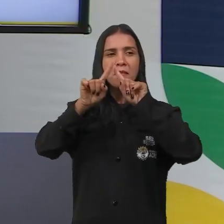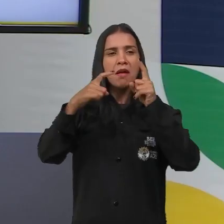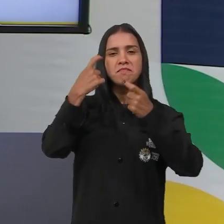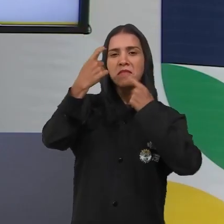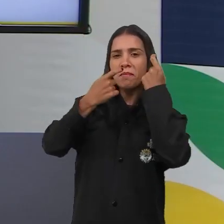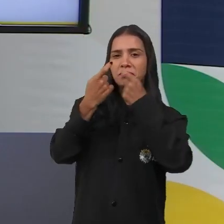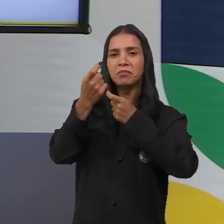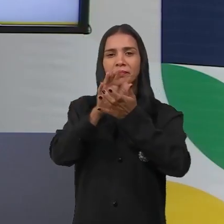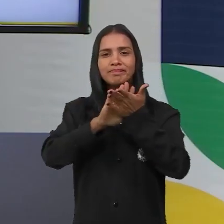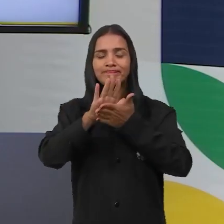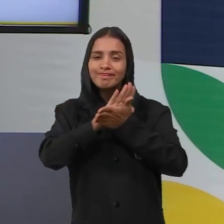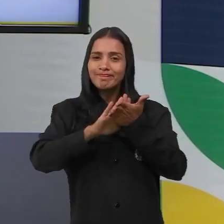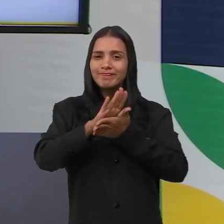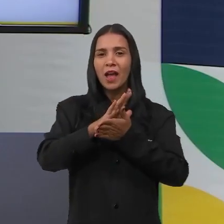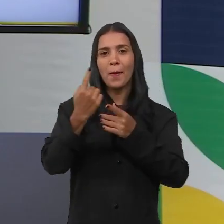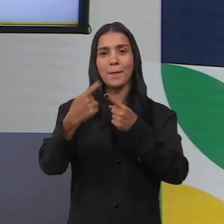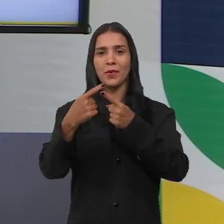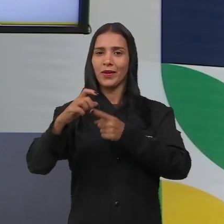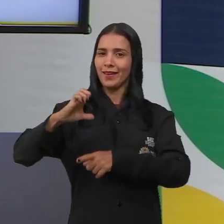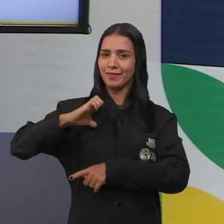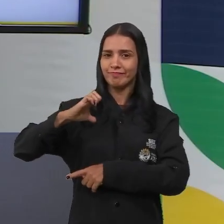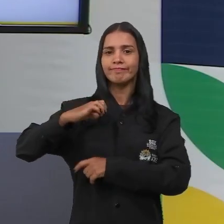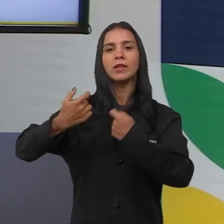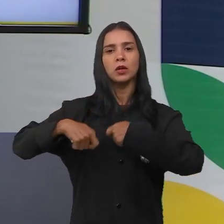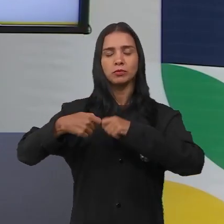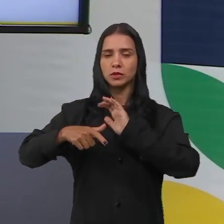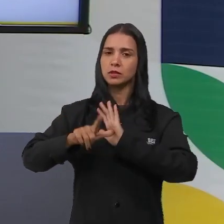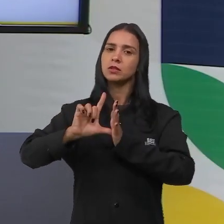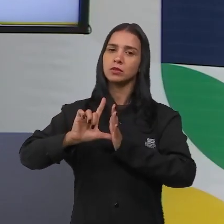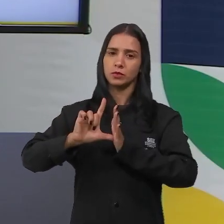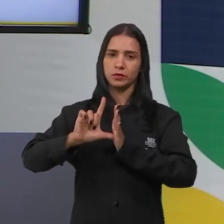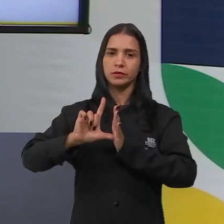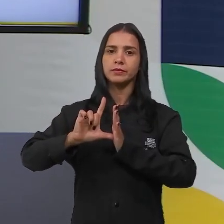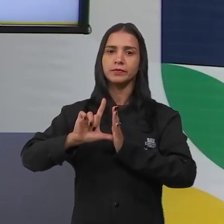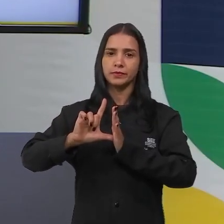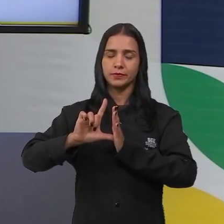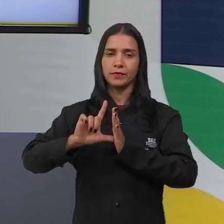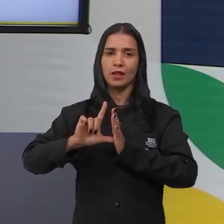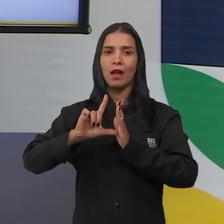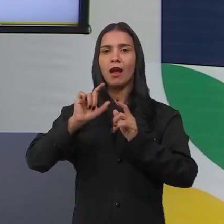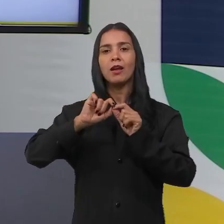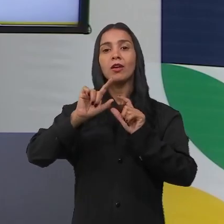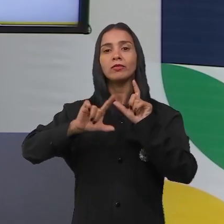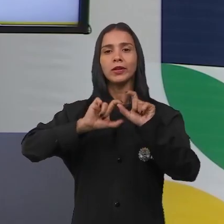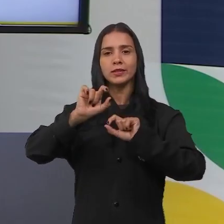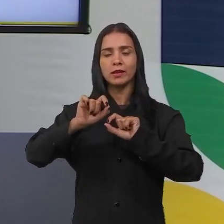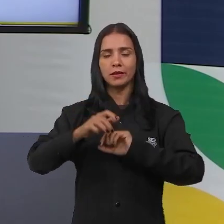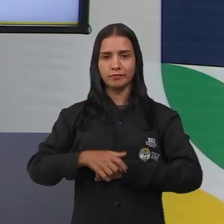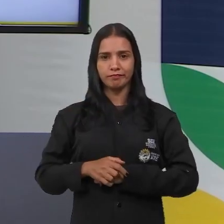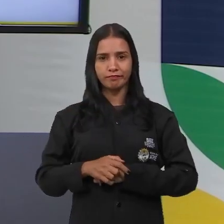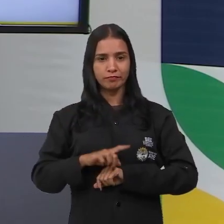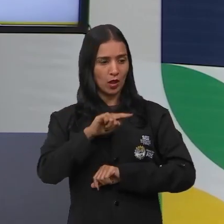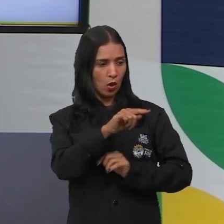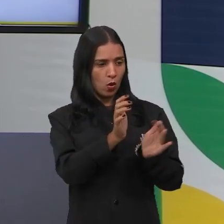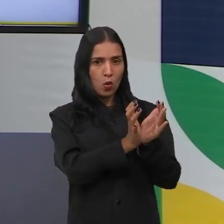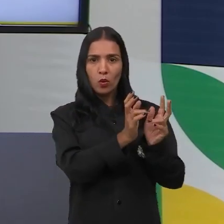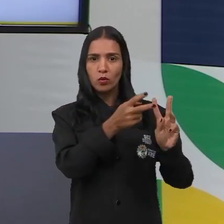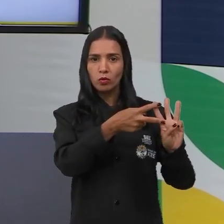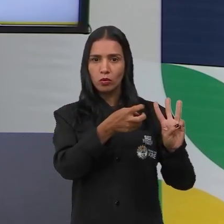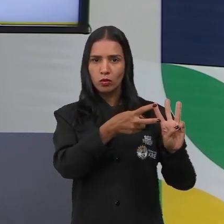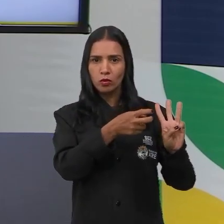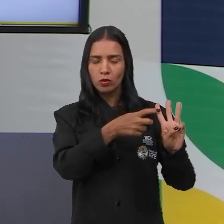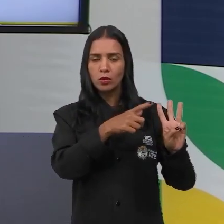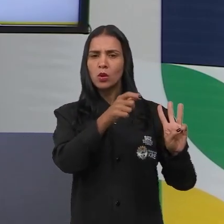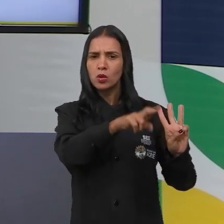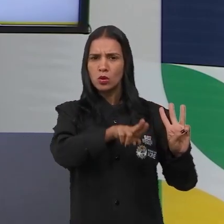essa questão ética da cena. E aí os povos originários, eles utilizam